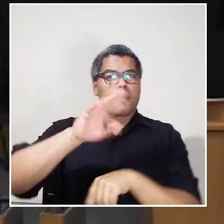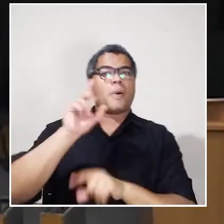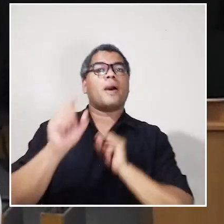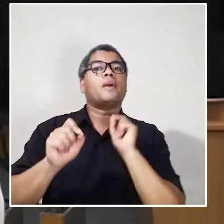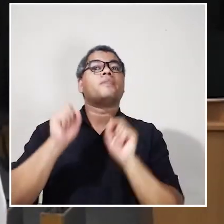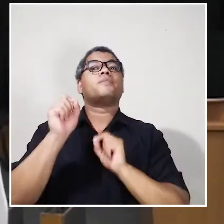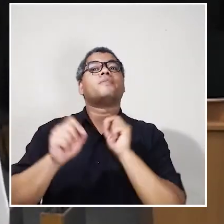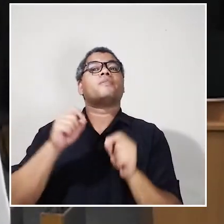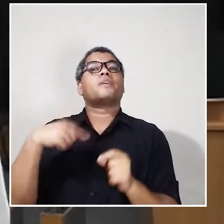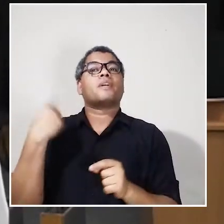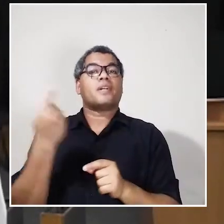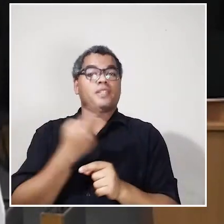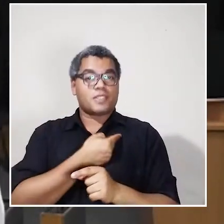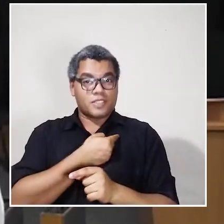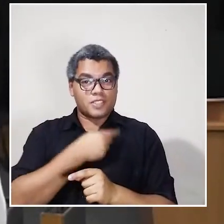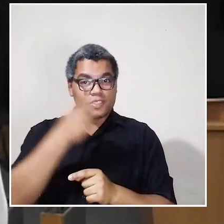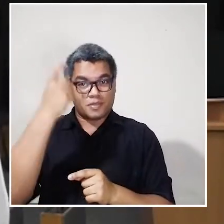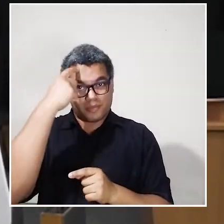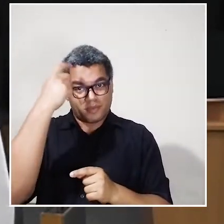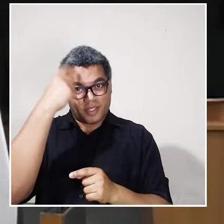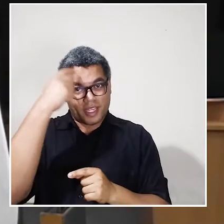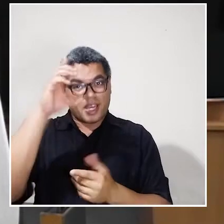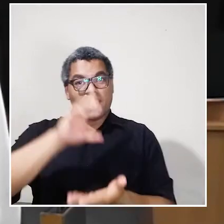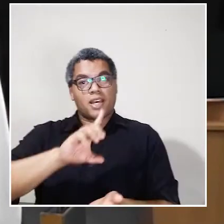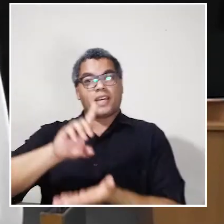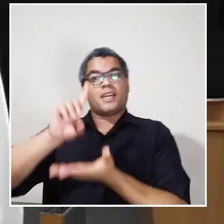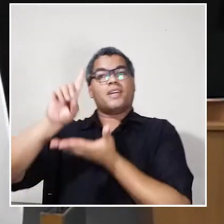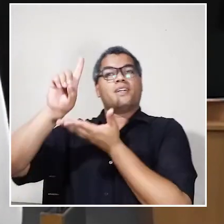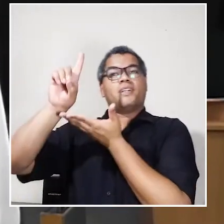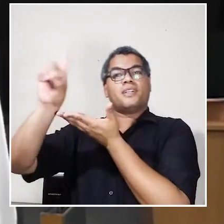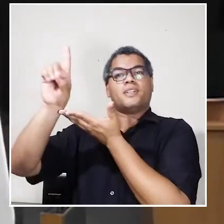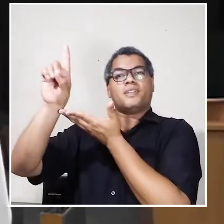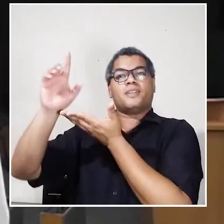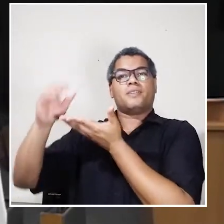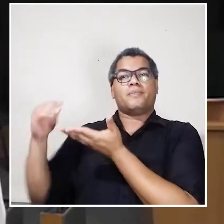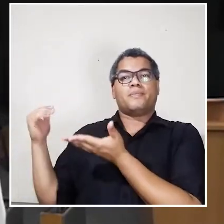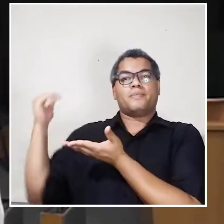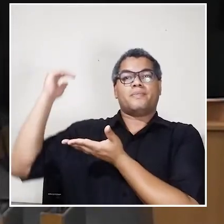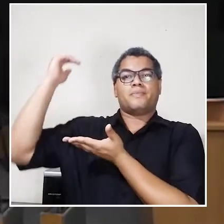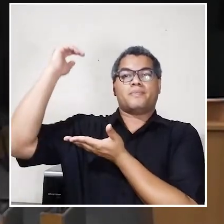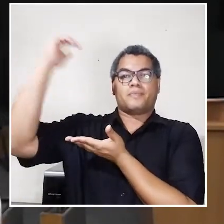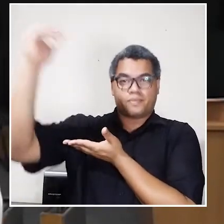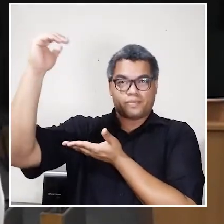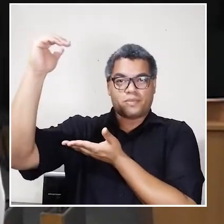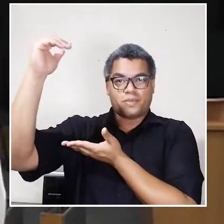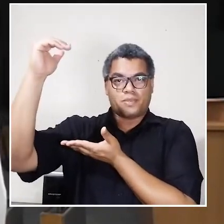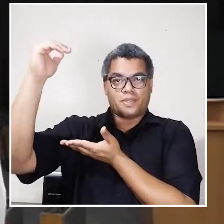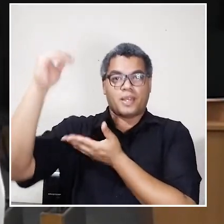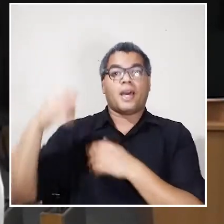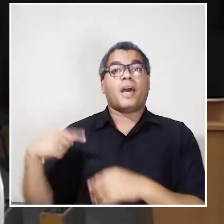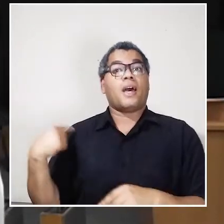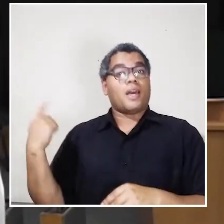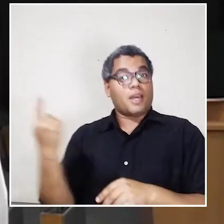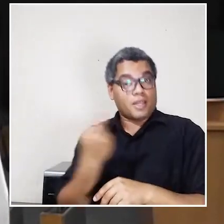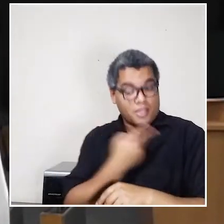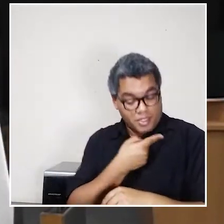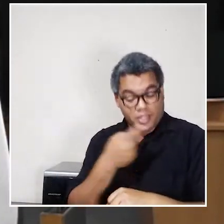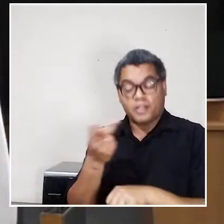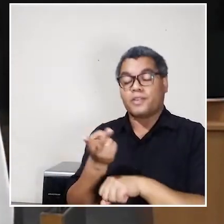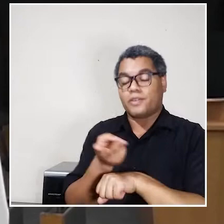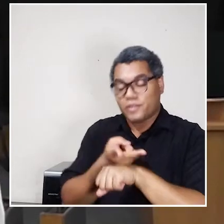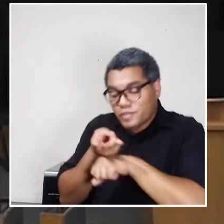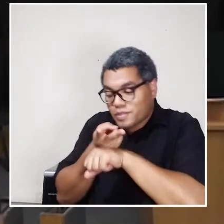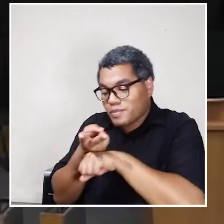muito mais do que a gente poderia sequer imaginar. Ele é o Deus soberano. E na busca de